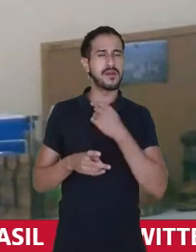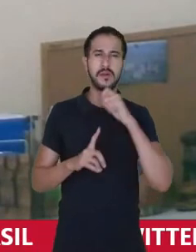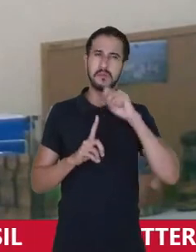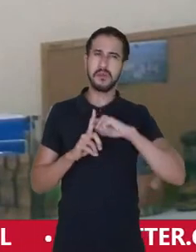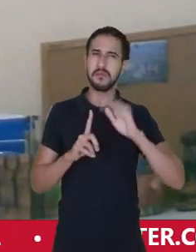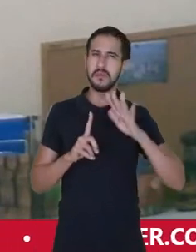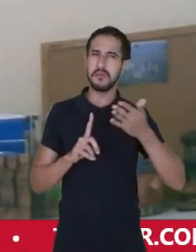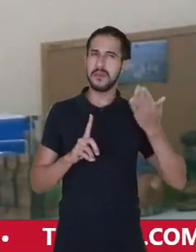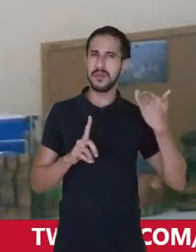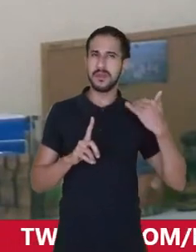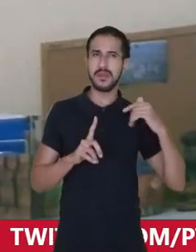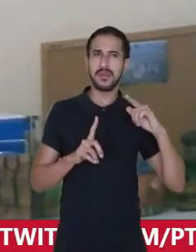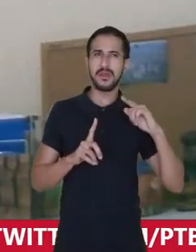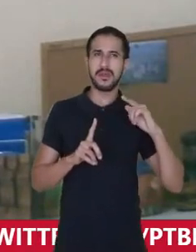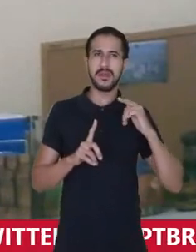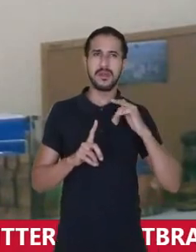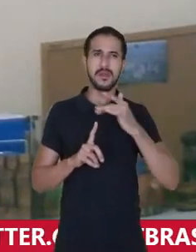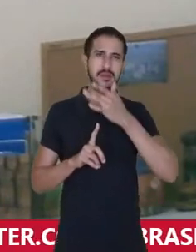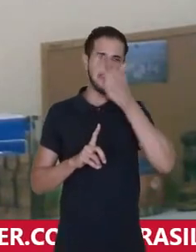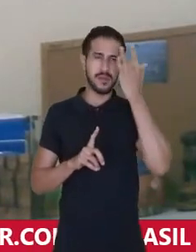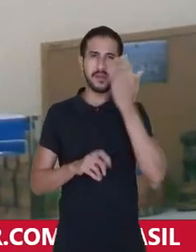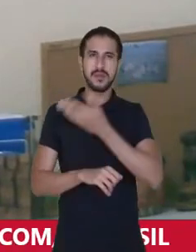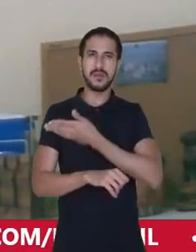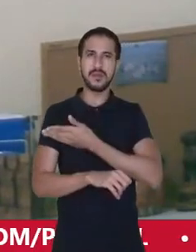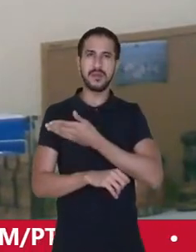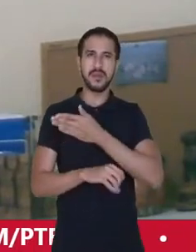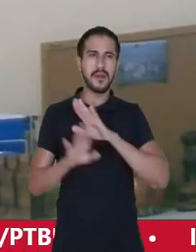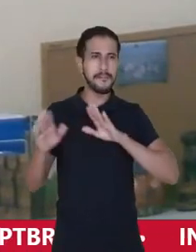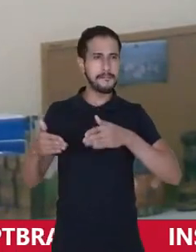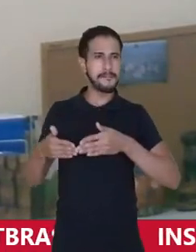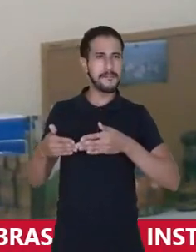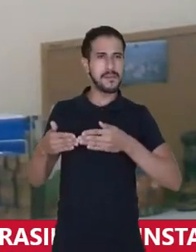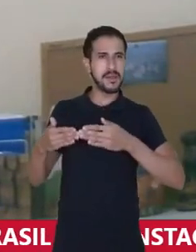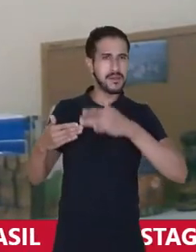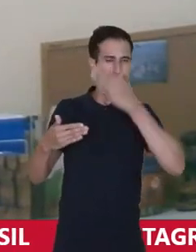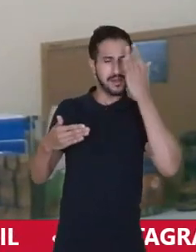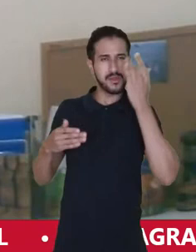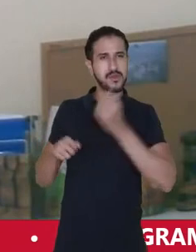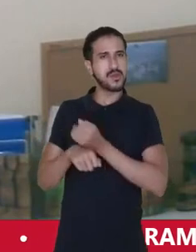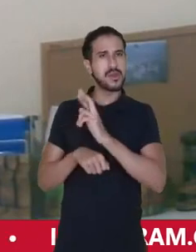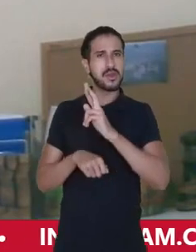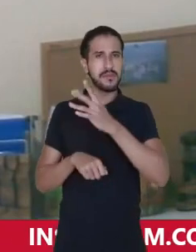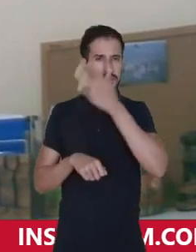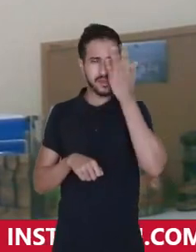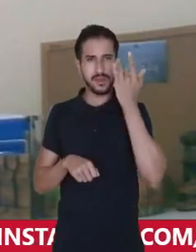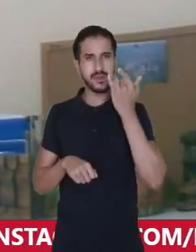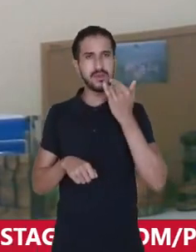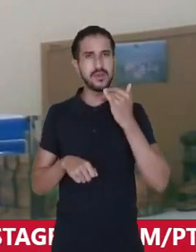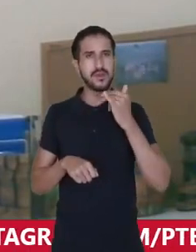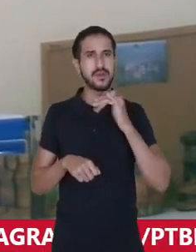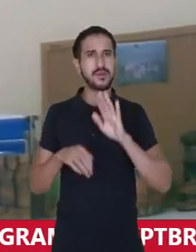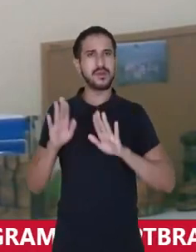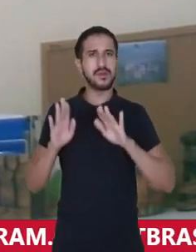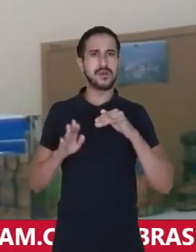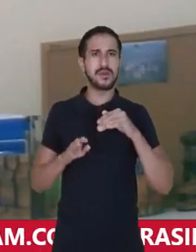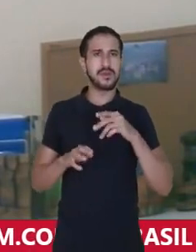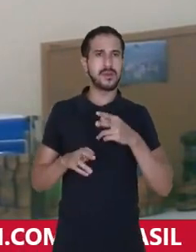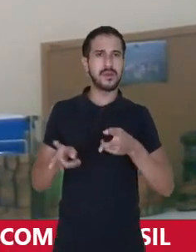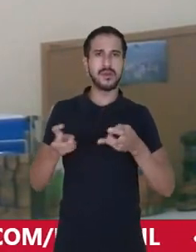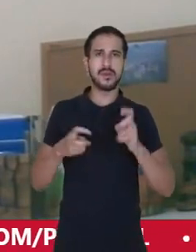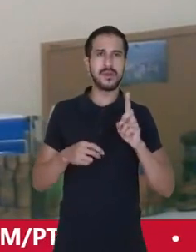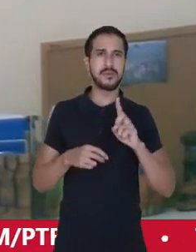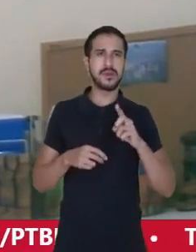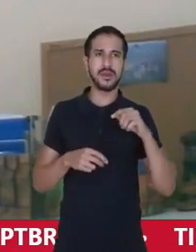mais ou menos, numa banca de defesa de tese de doutorado, em que a candidata identificava, como, por exemplo, aqui no caso do Rio de Janeiro,